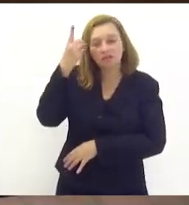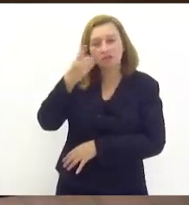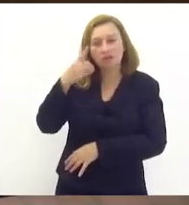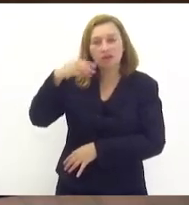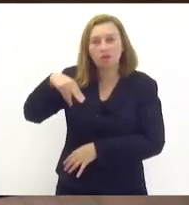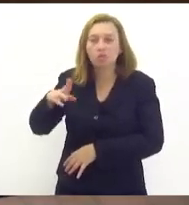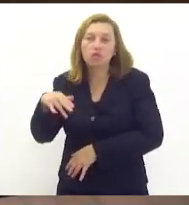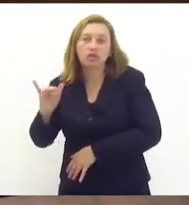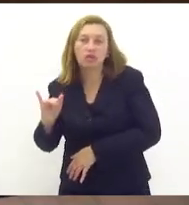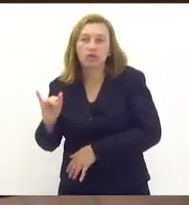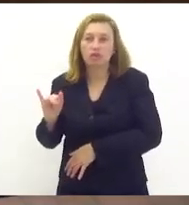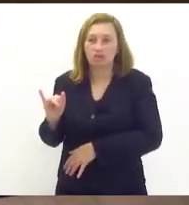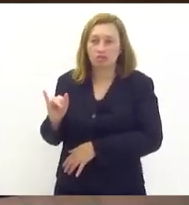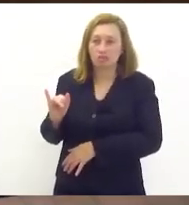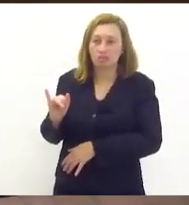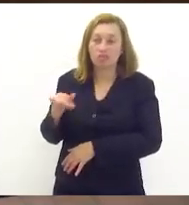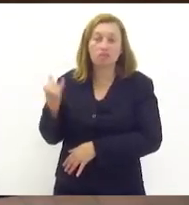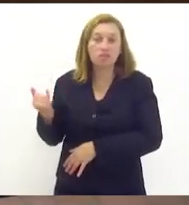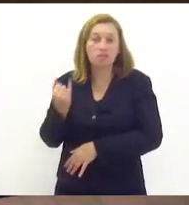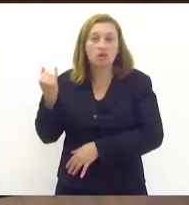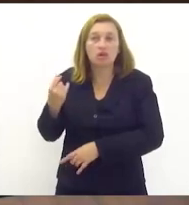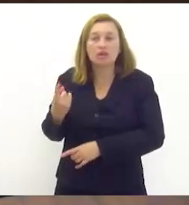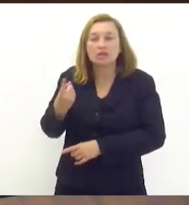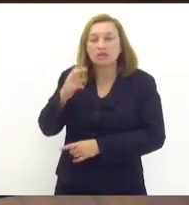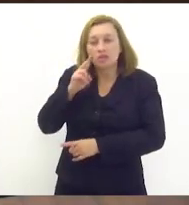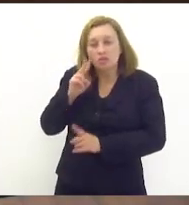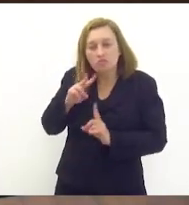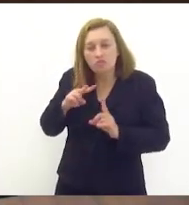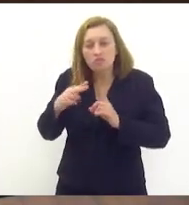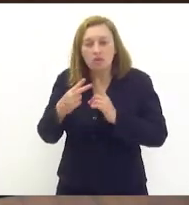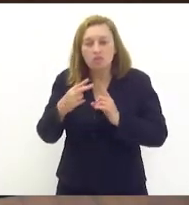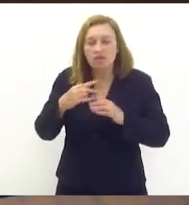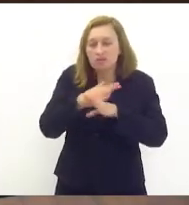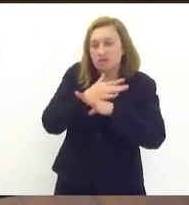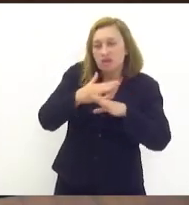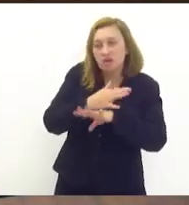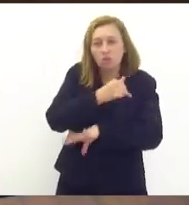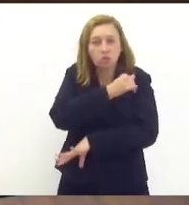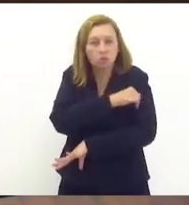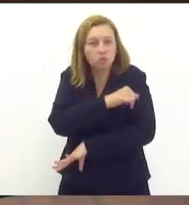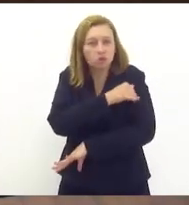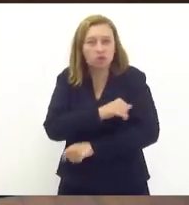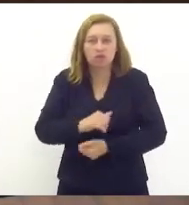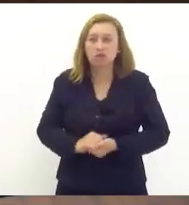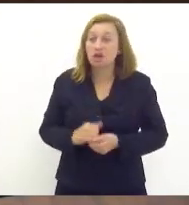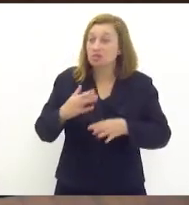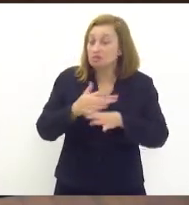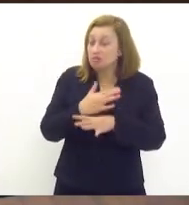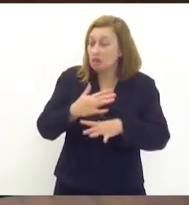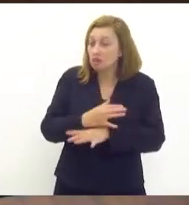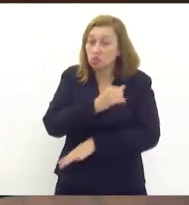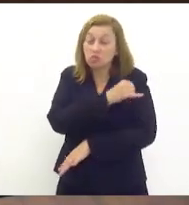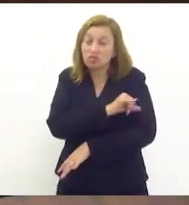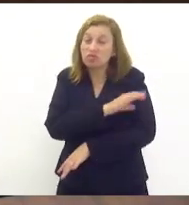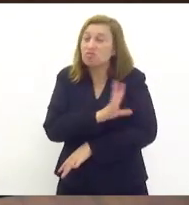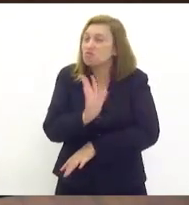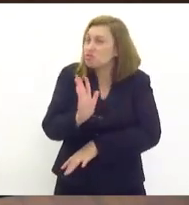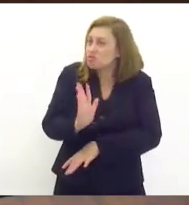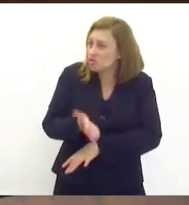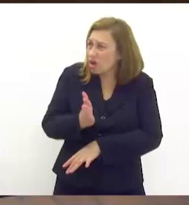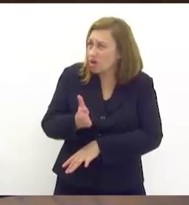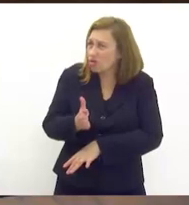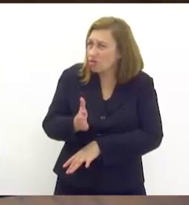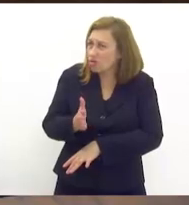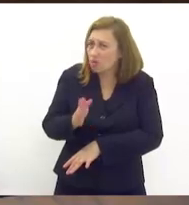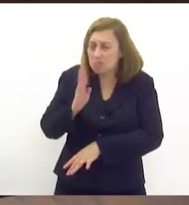munir ele é de extrema relevância E se nós olharmos para a cidade do Rio de Janeiro a cidade do Rio de Janeiro já foi um